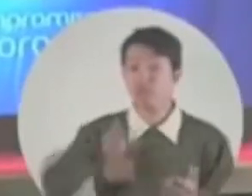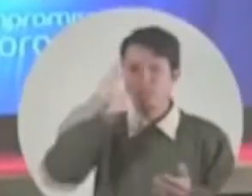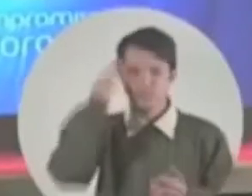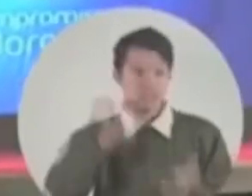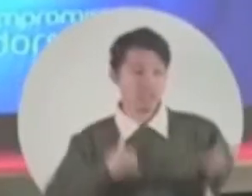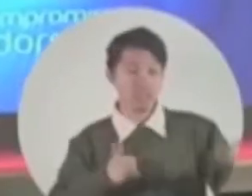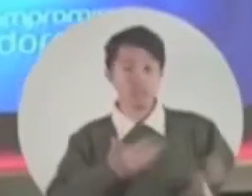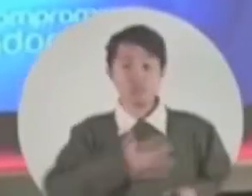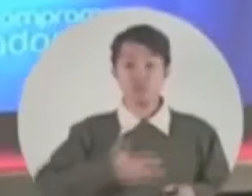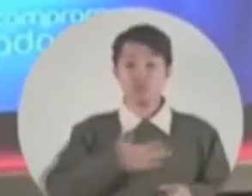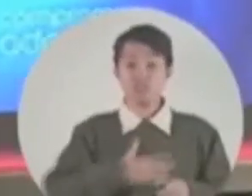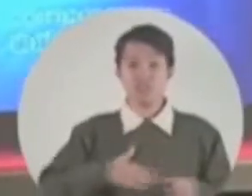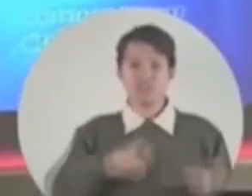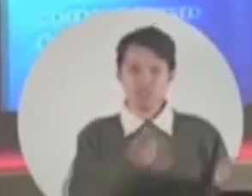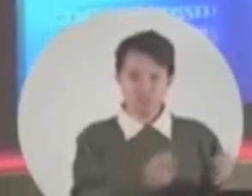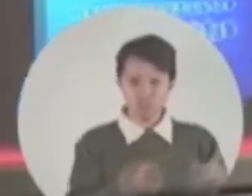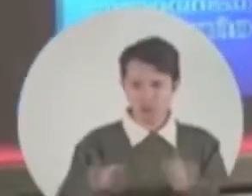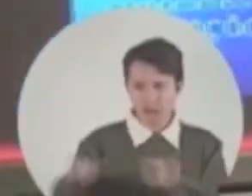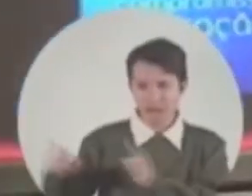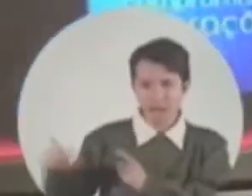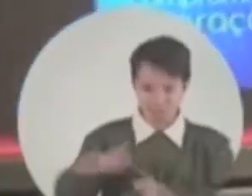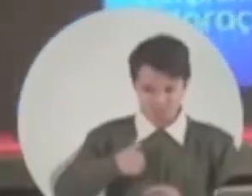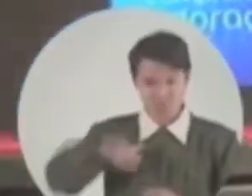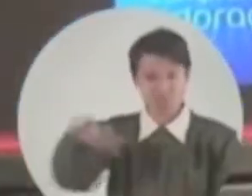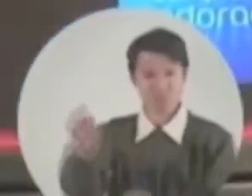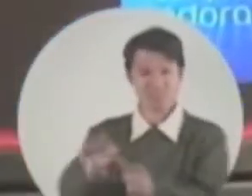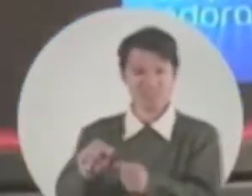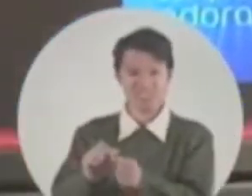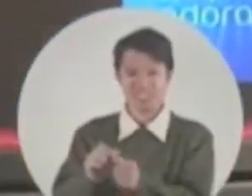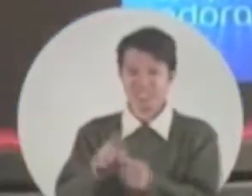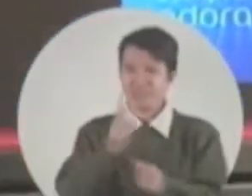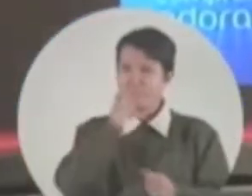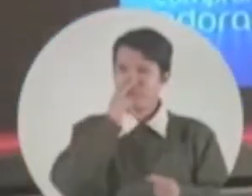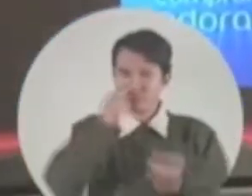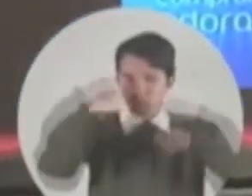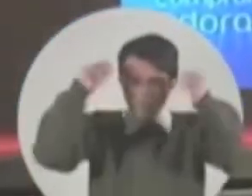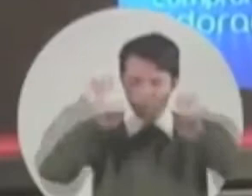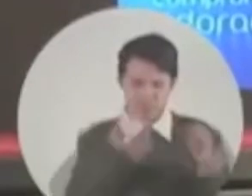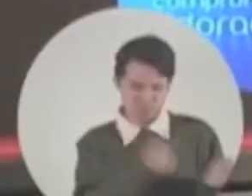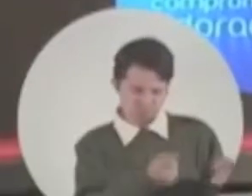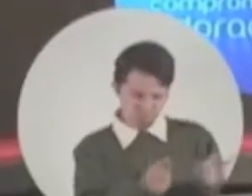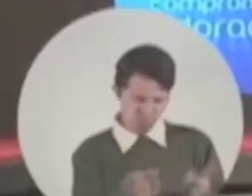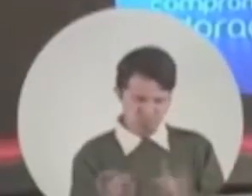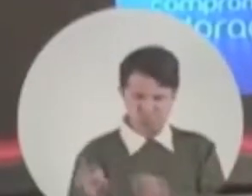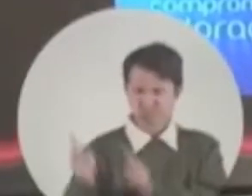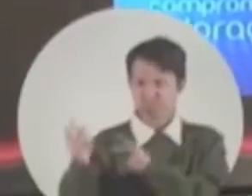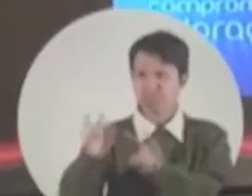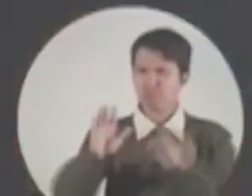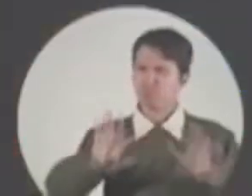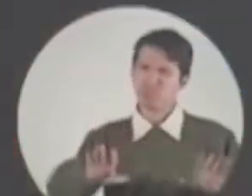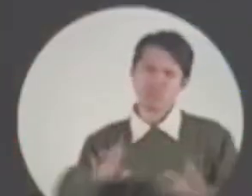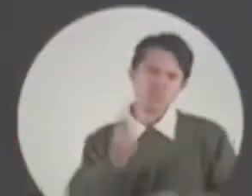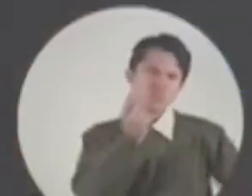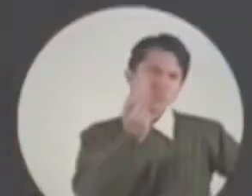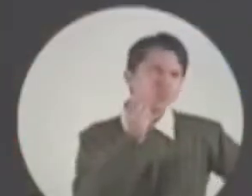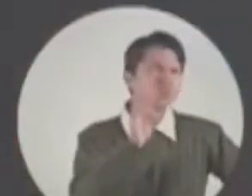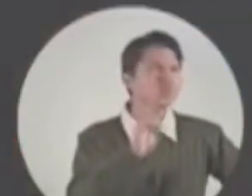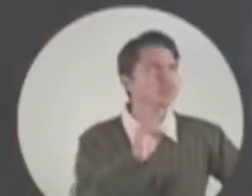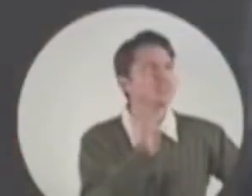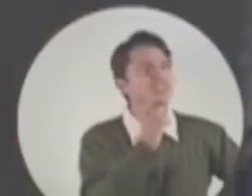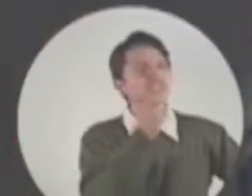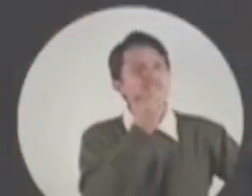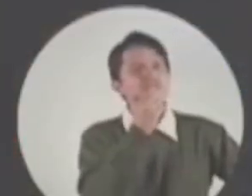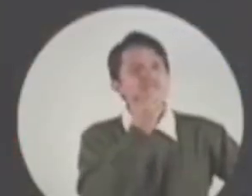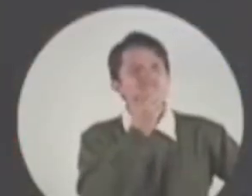será que... não, eu sei que ele gosta de carne assada. Ah, então vou fazer um carneiro assado. Mas só um